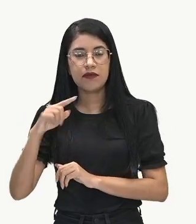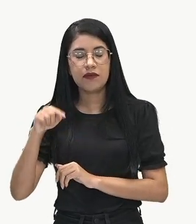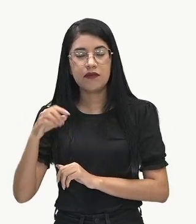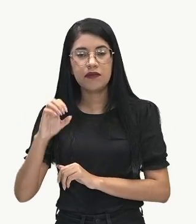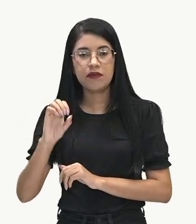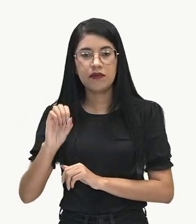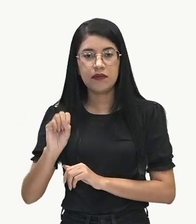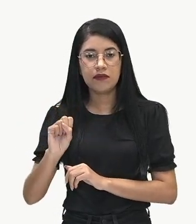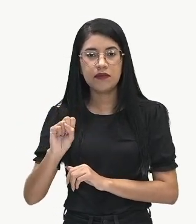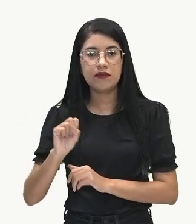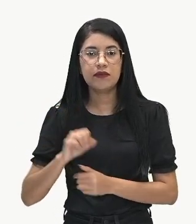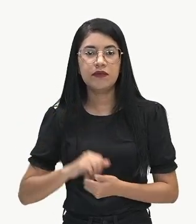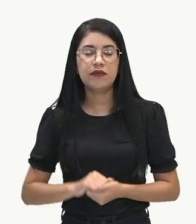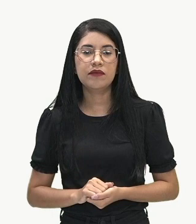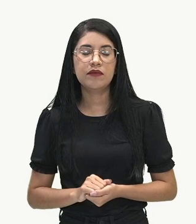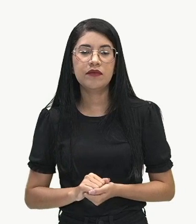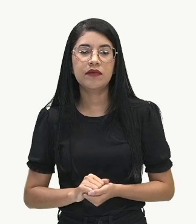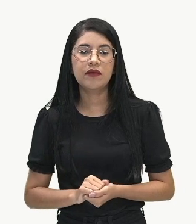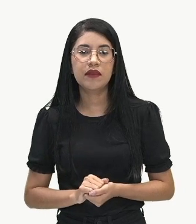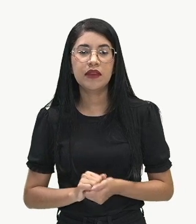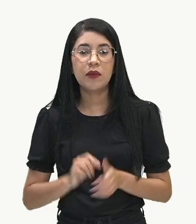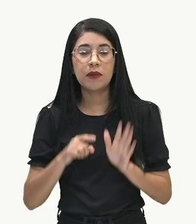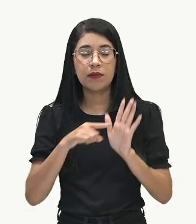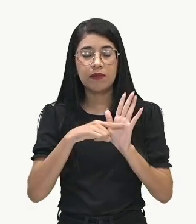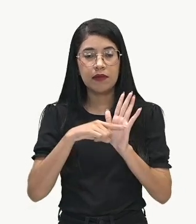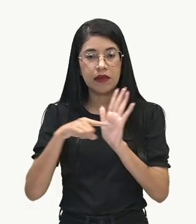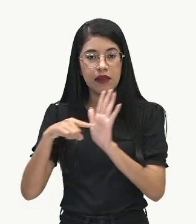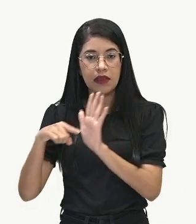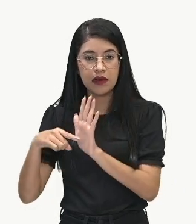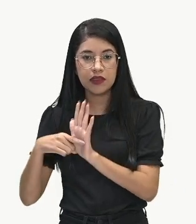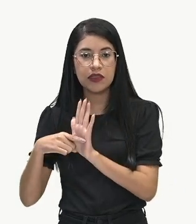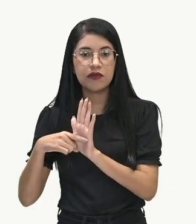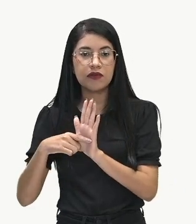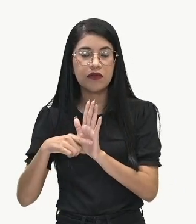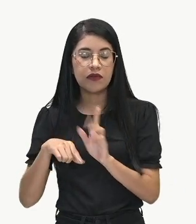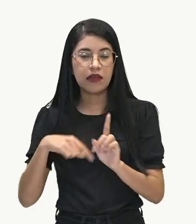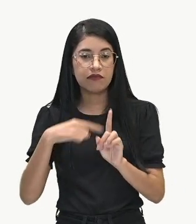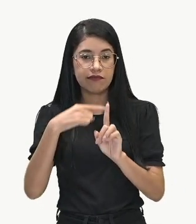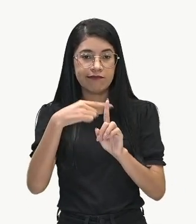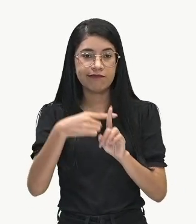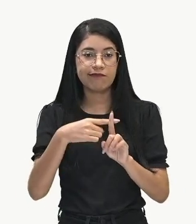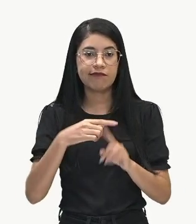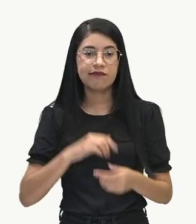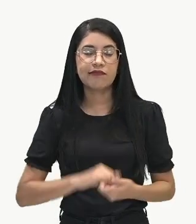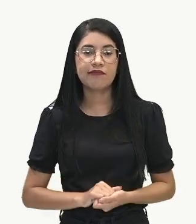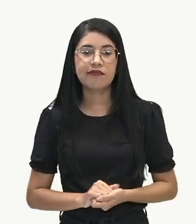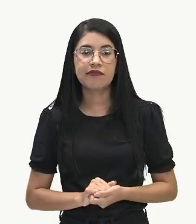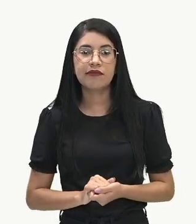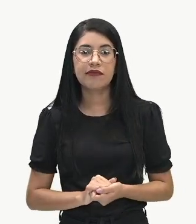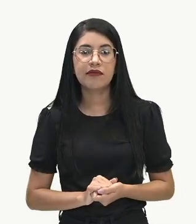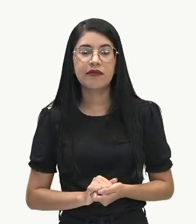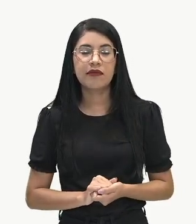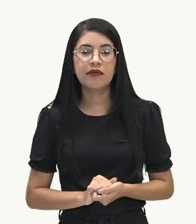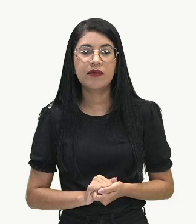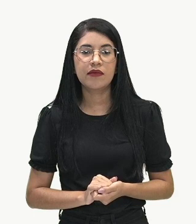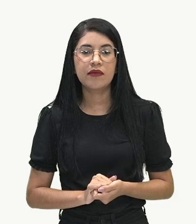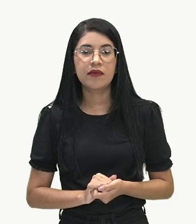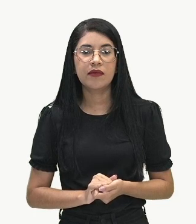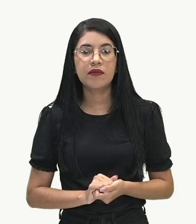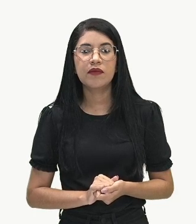com negativo vai ficar positivo, por isso que esse valor aqui está positivo. E aí, como são sinais